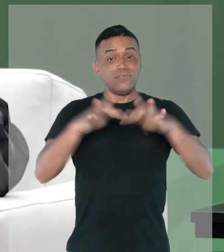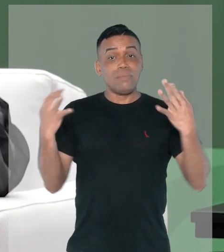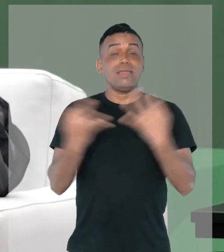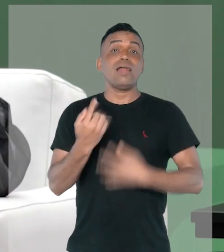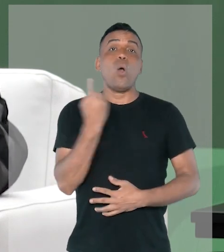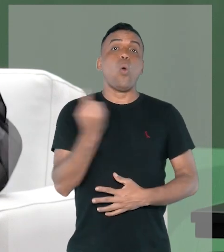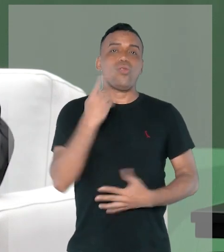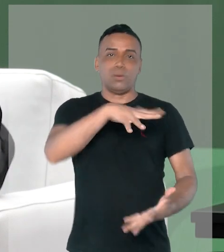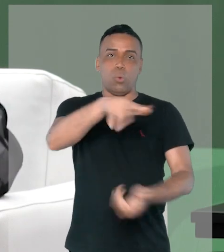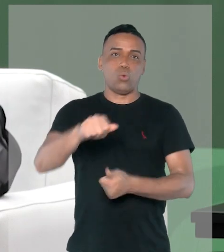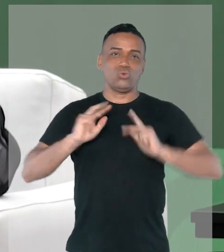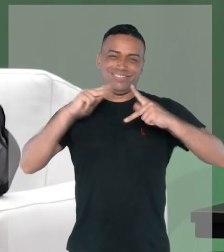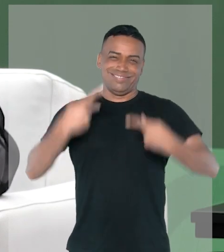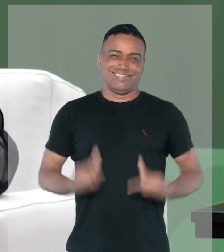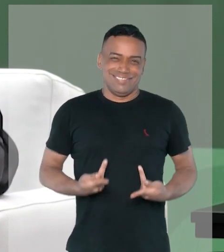família.